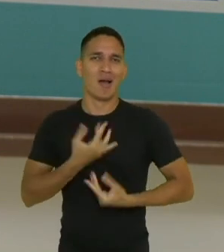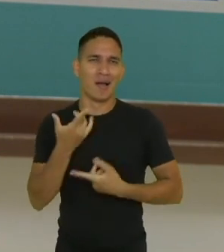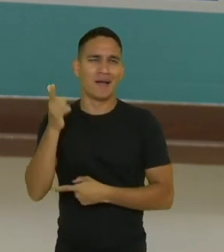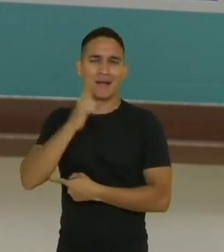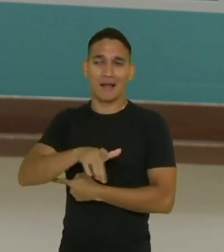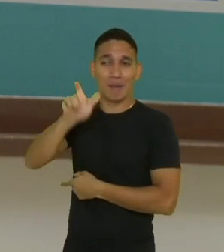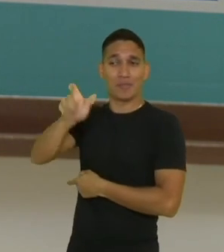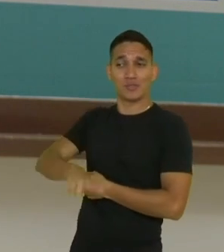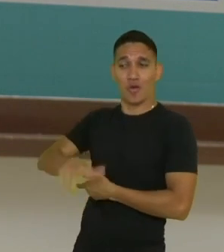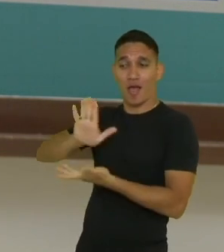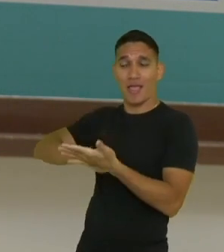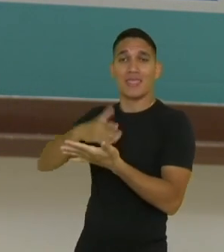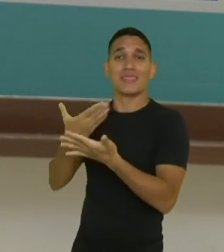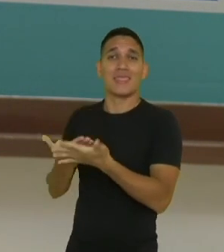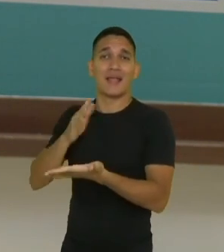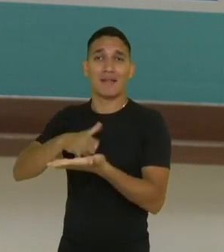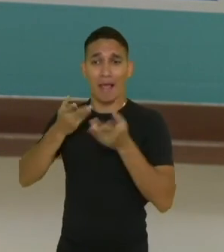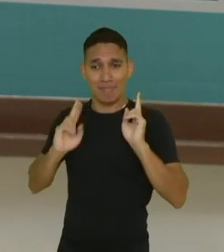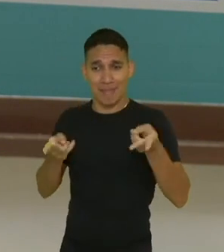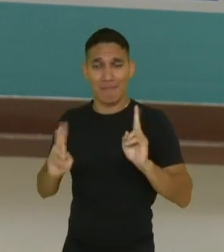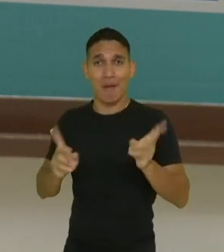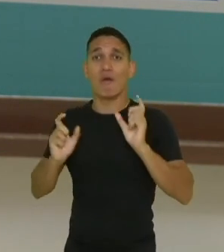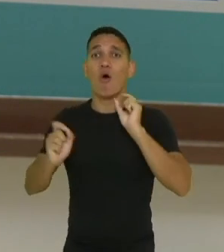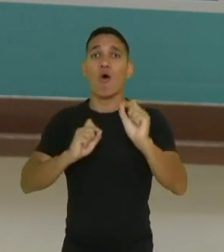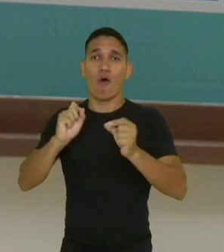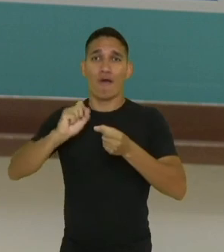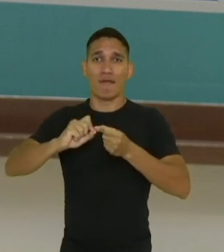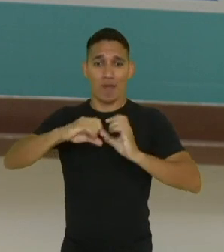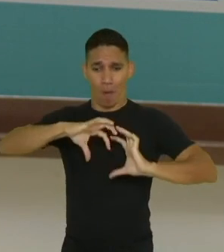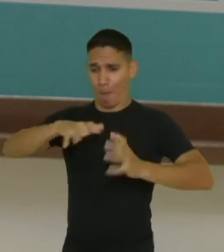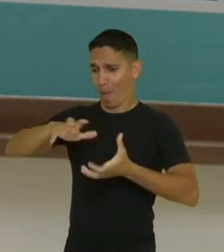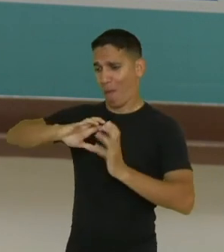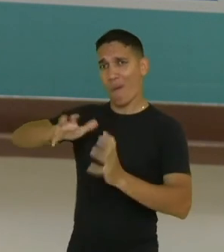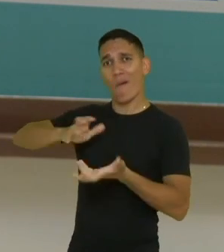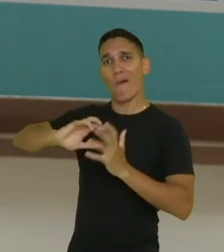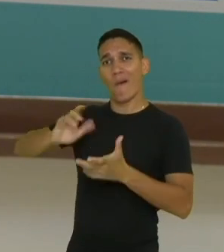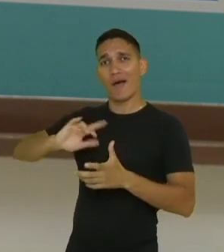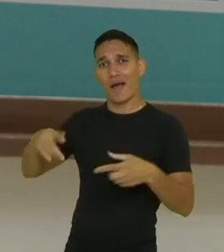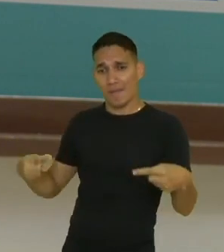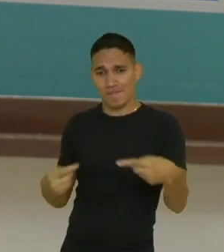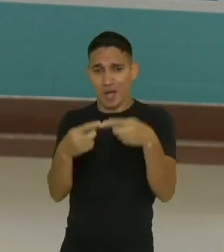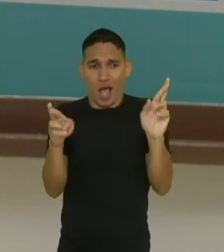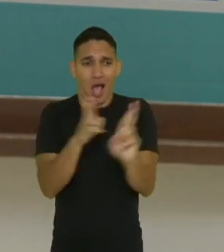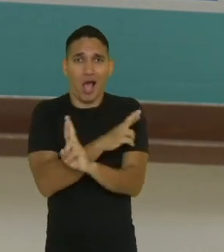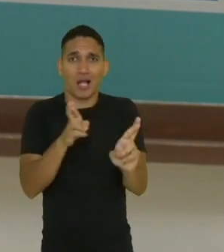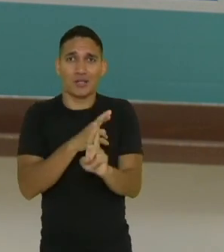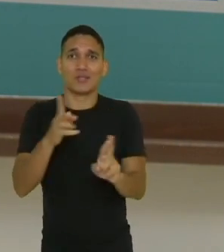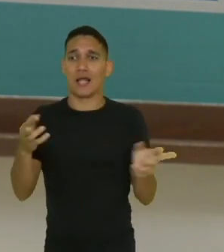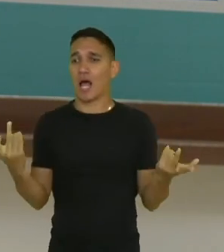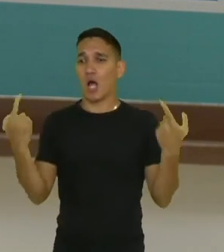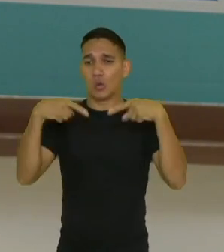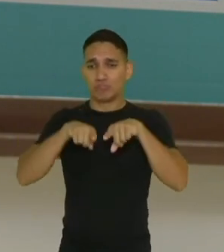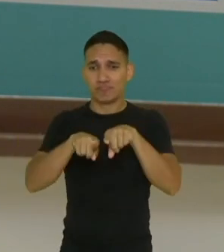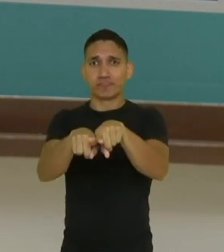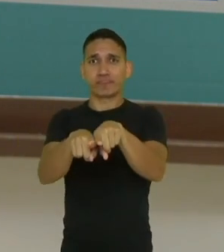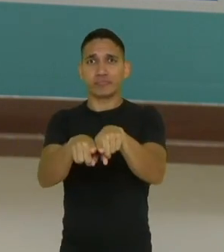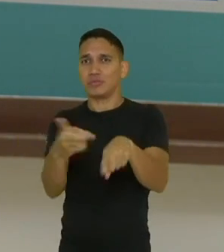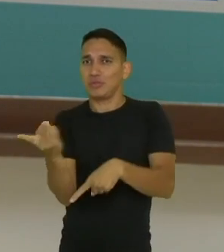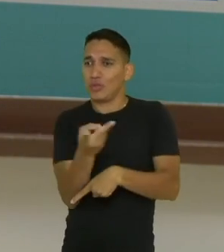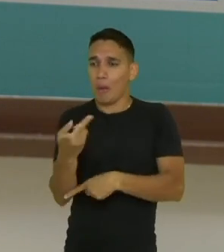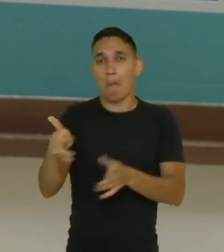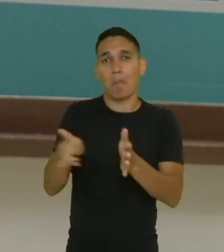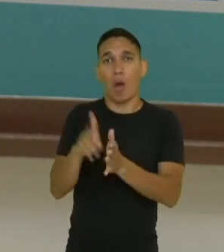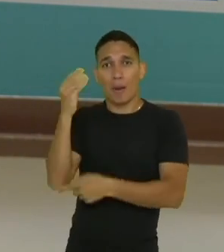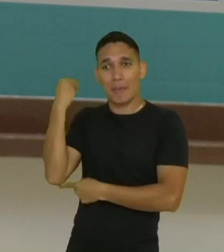ele interpretando e ao mesmo tempo com uma bola de voleibol, associando ele aos dois universos que ele